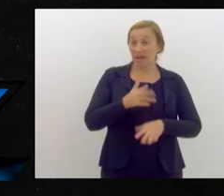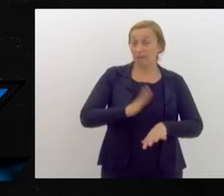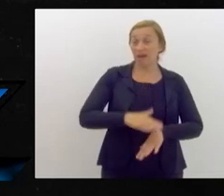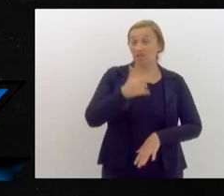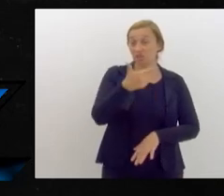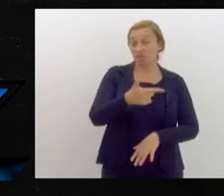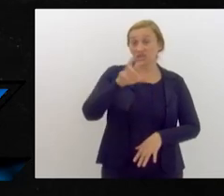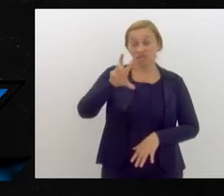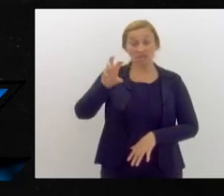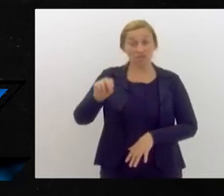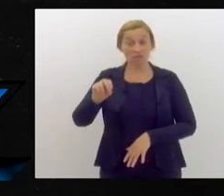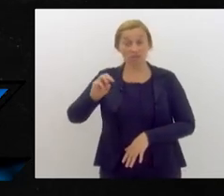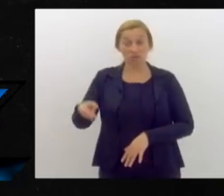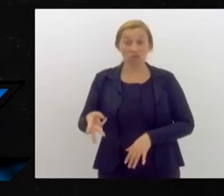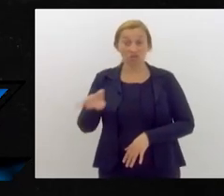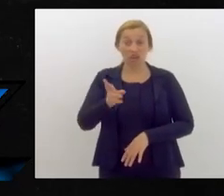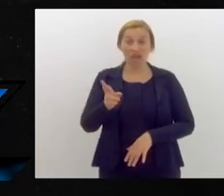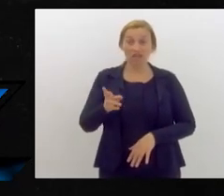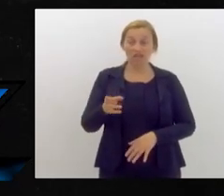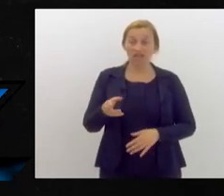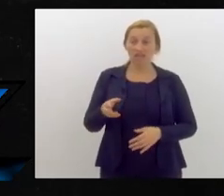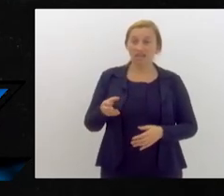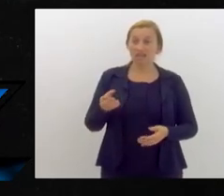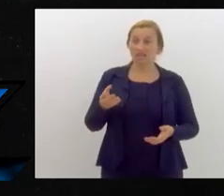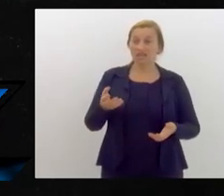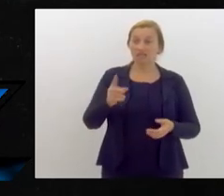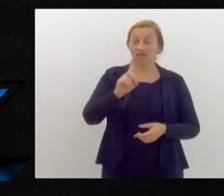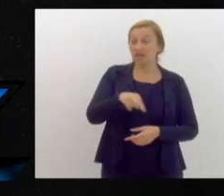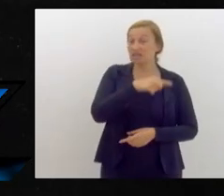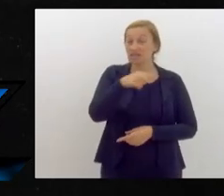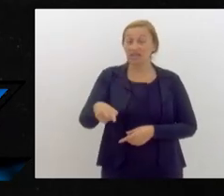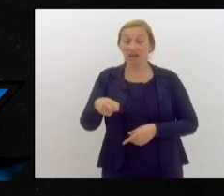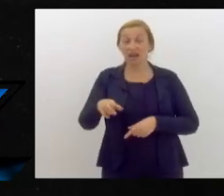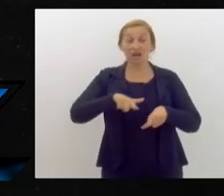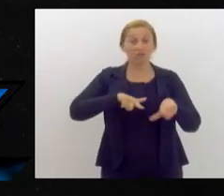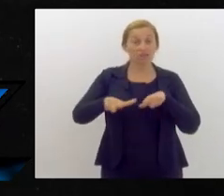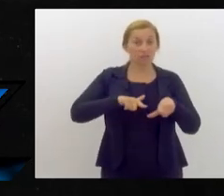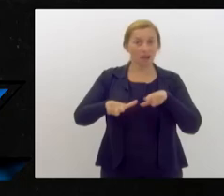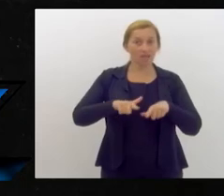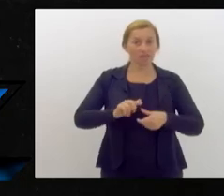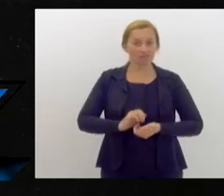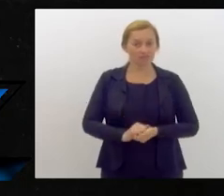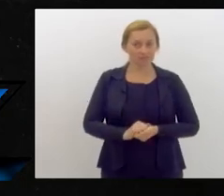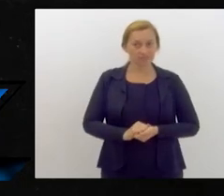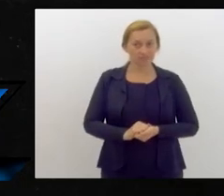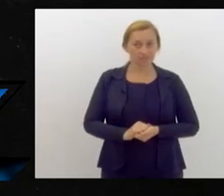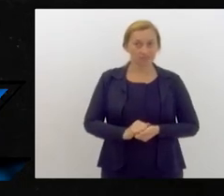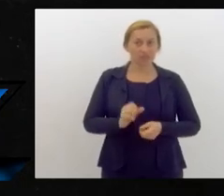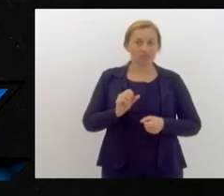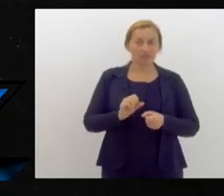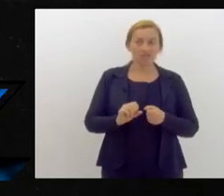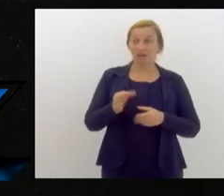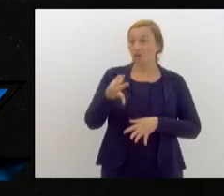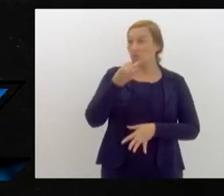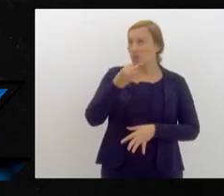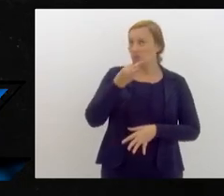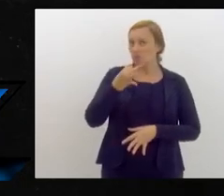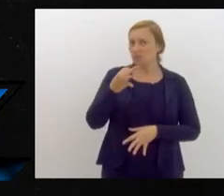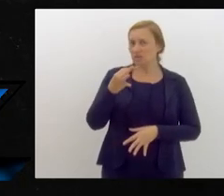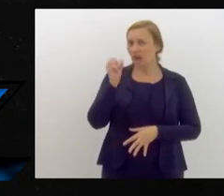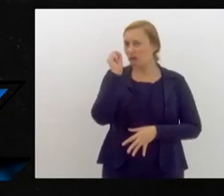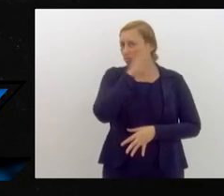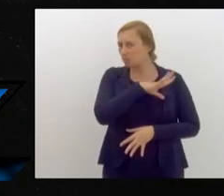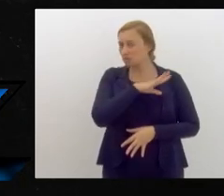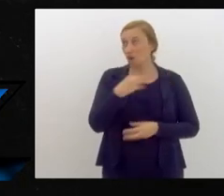de reais eles ameaçam parar interromper os serviços fazem sugestões absurdas